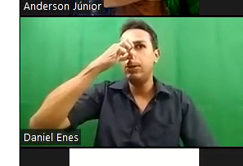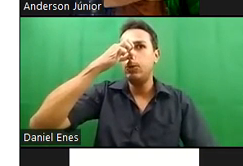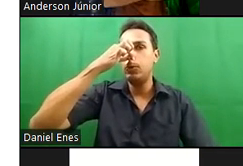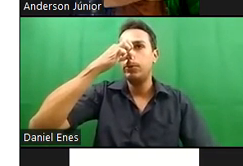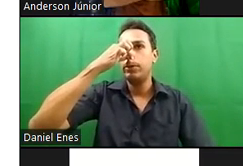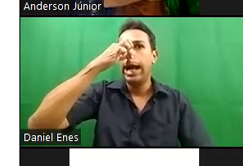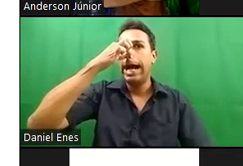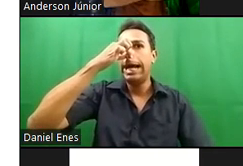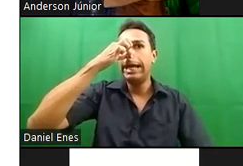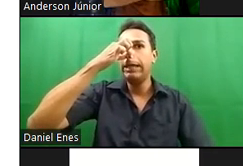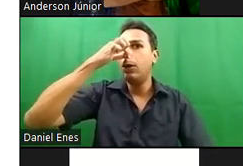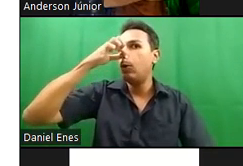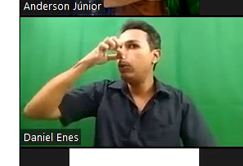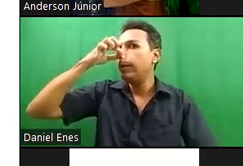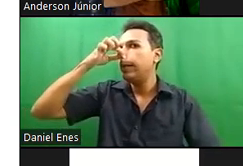an,